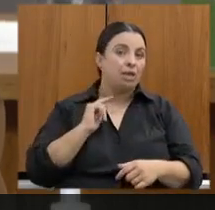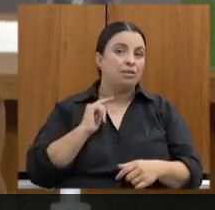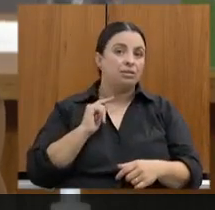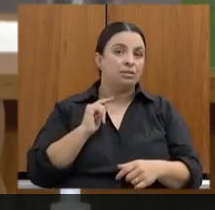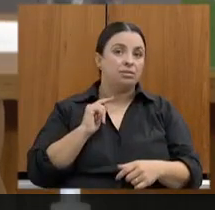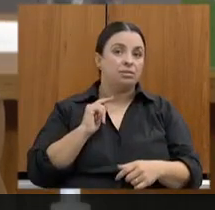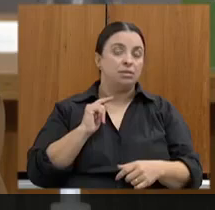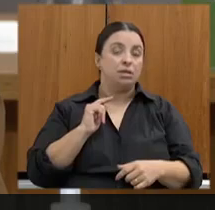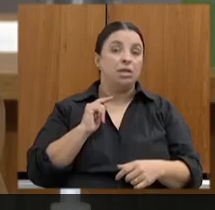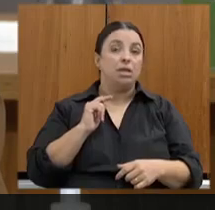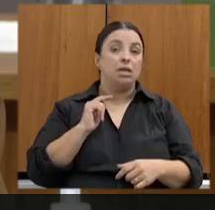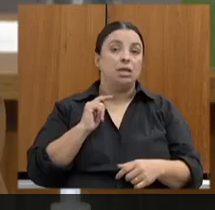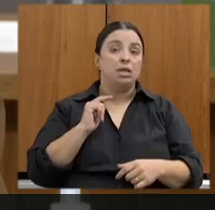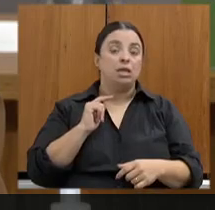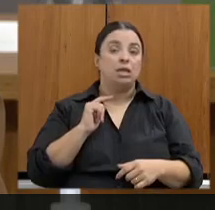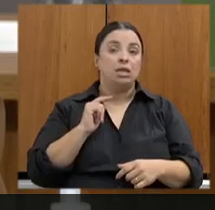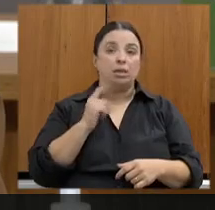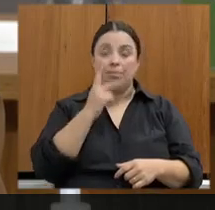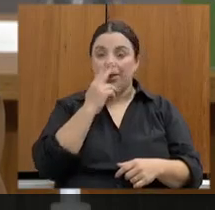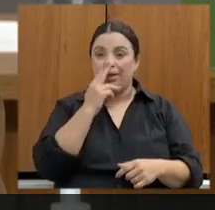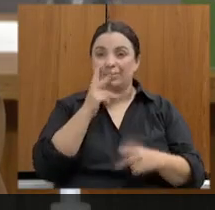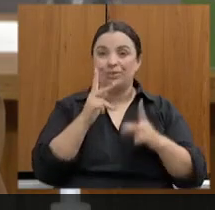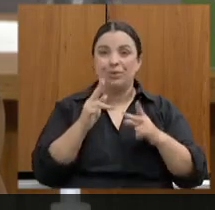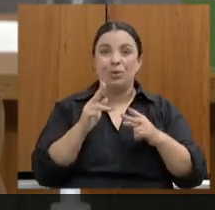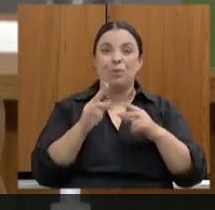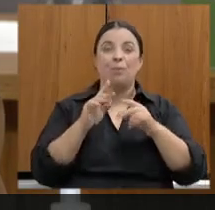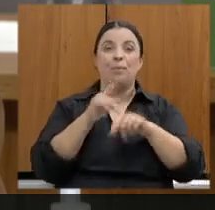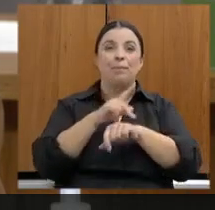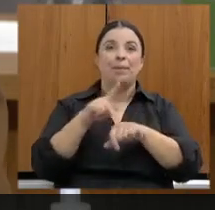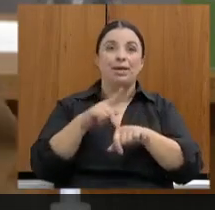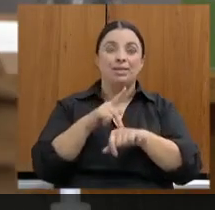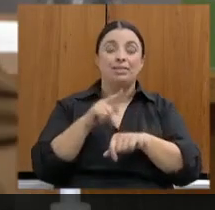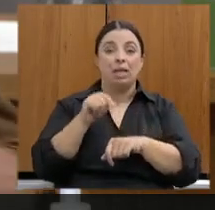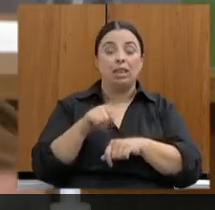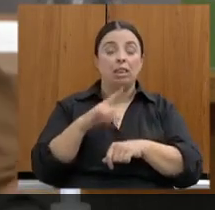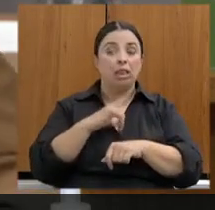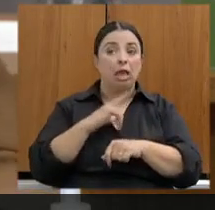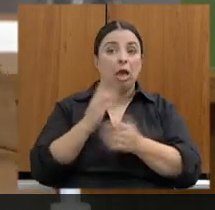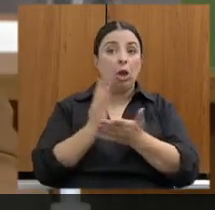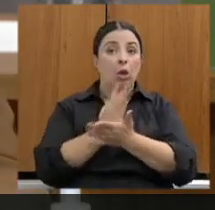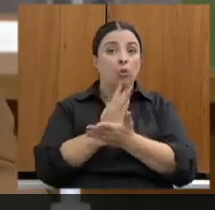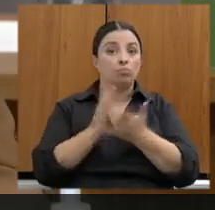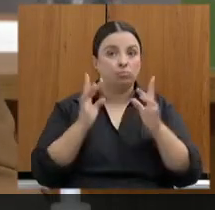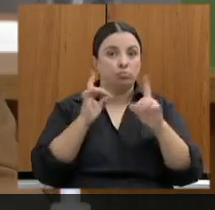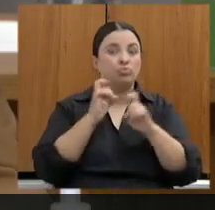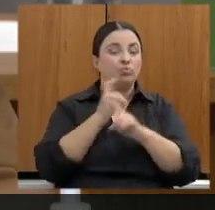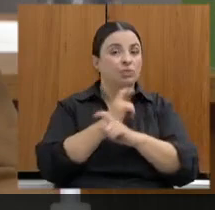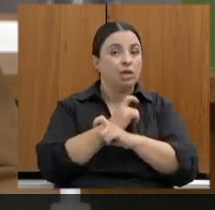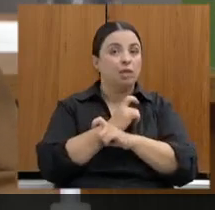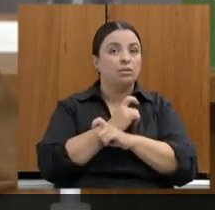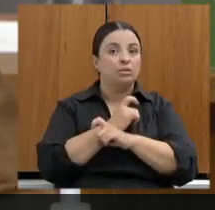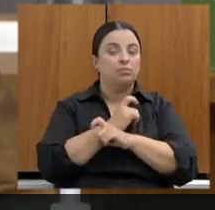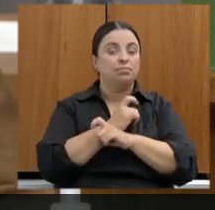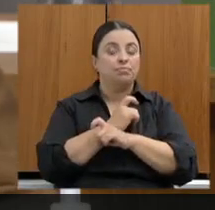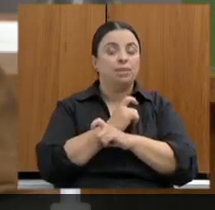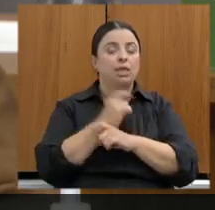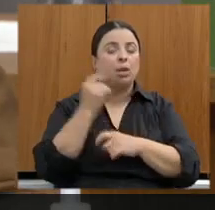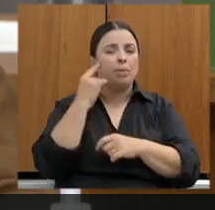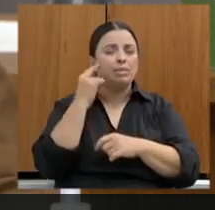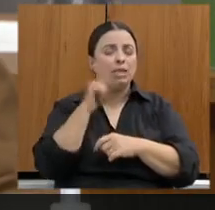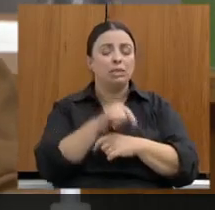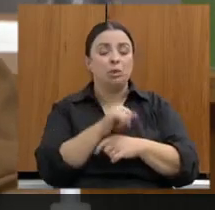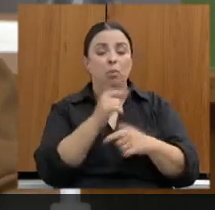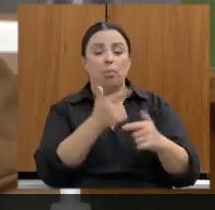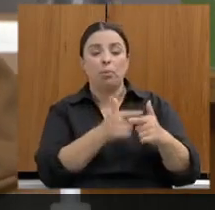e país é ele traz algumas dificuldades então o nosso a gente pensar no problema né